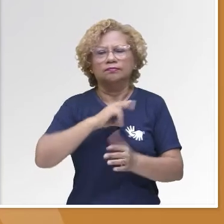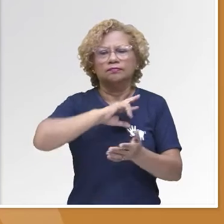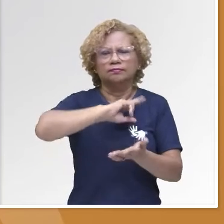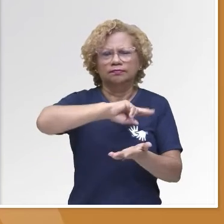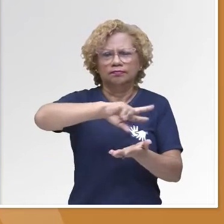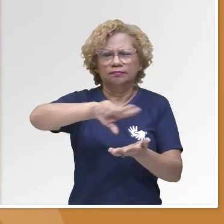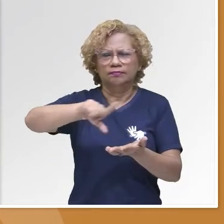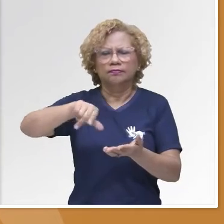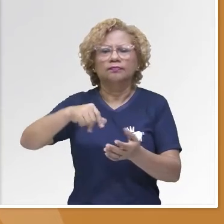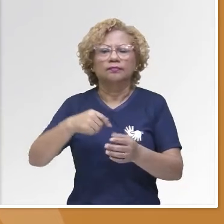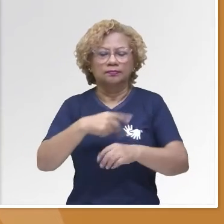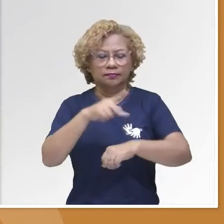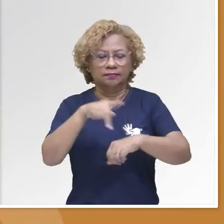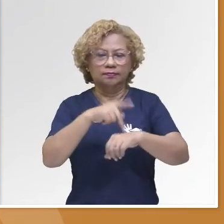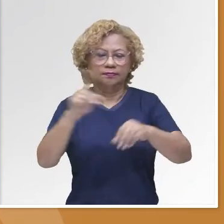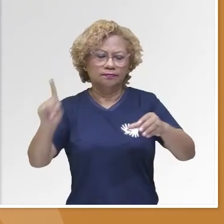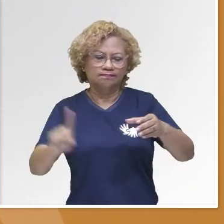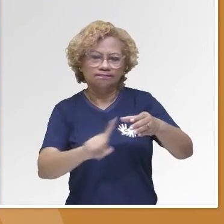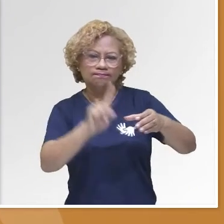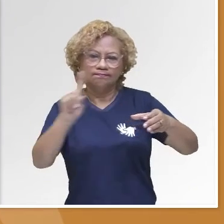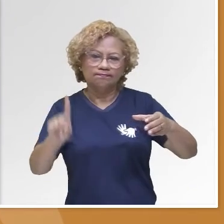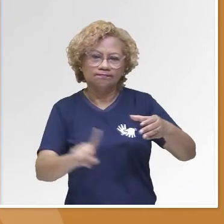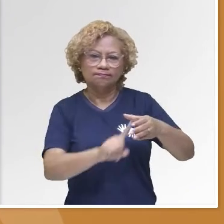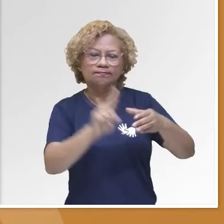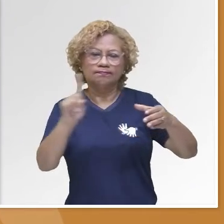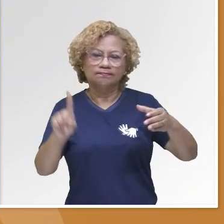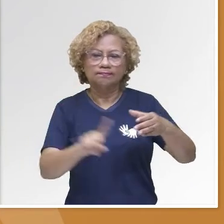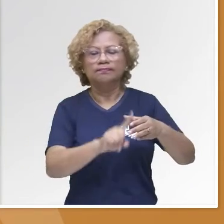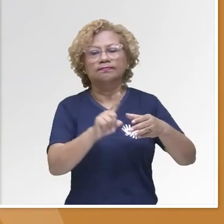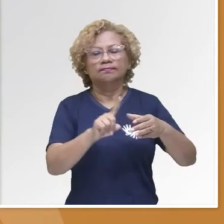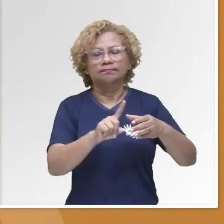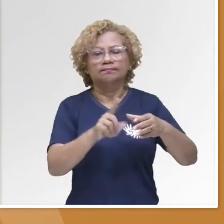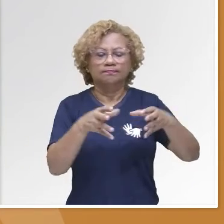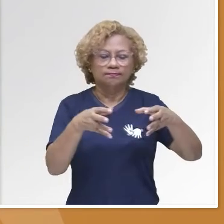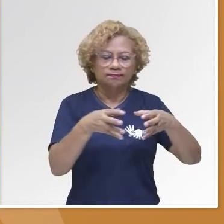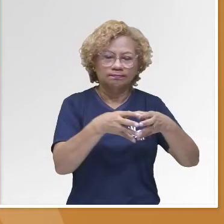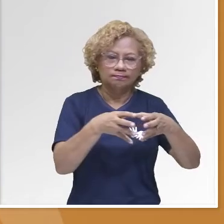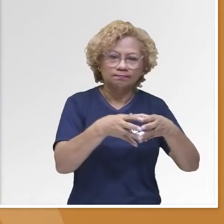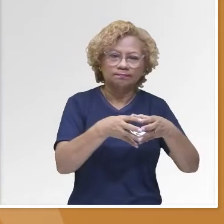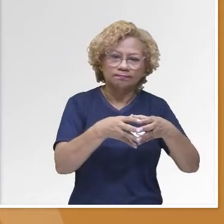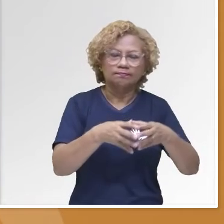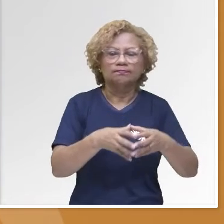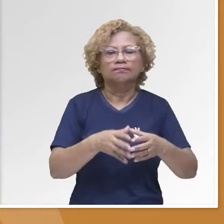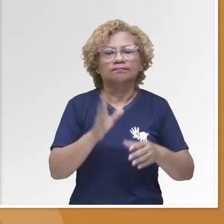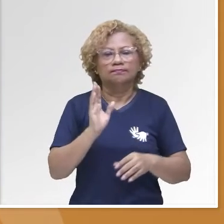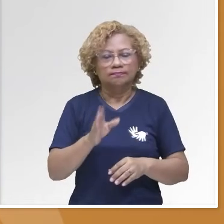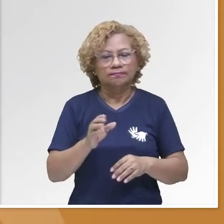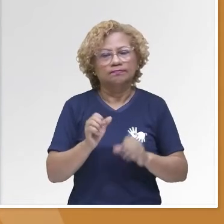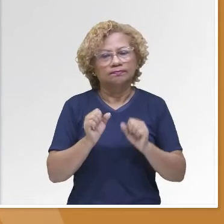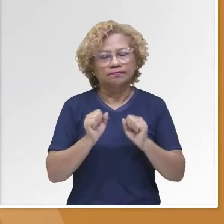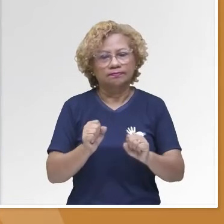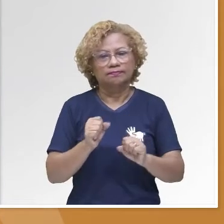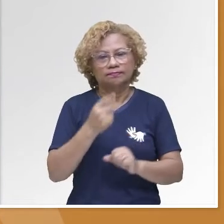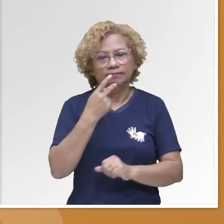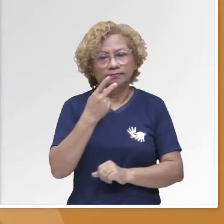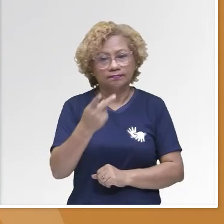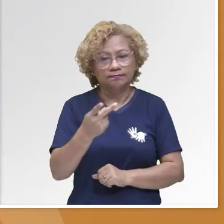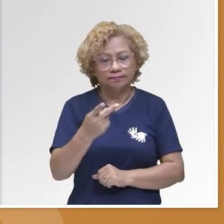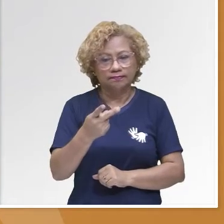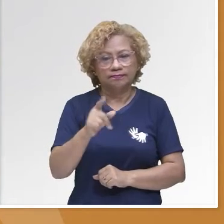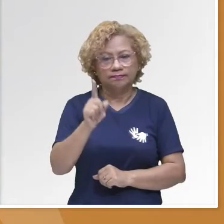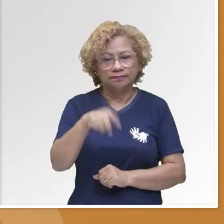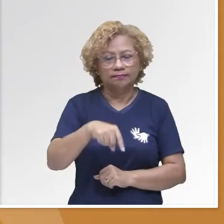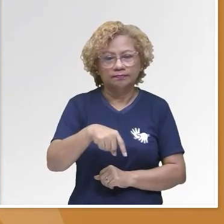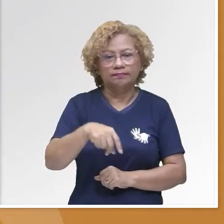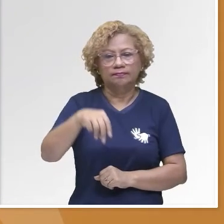juntando, não somente mais 2, mas mais de 3 países, né, já pode aí ser acionado como multilateralismo